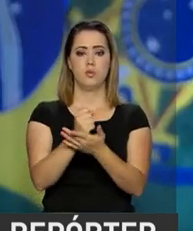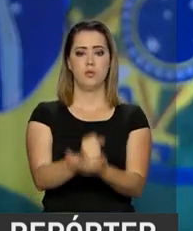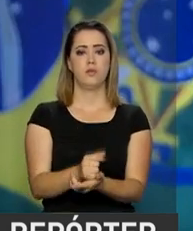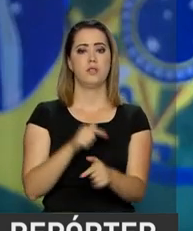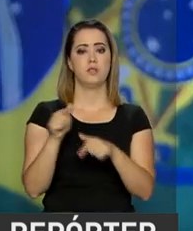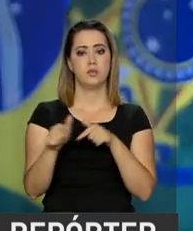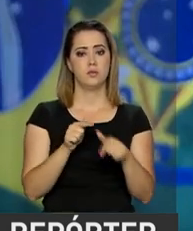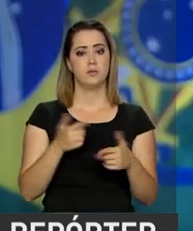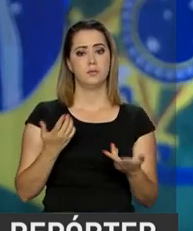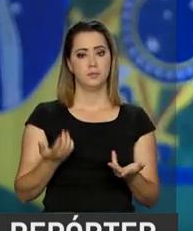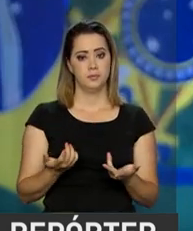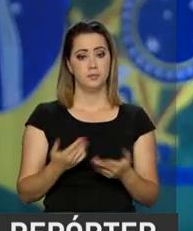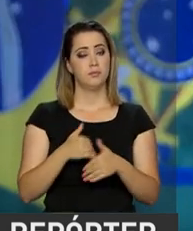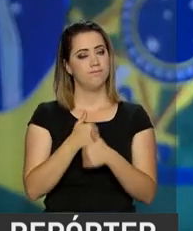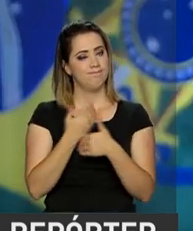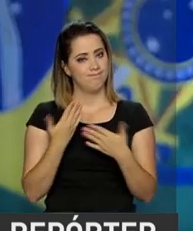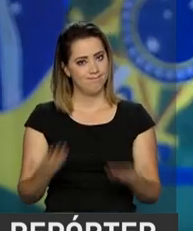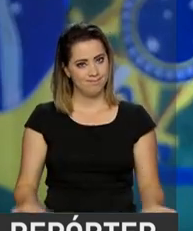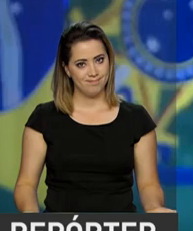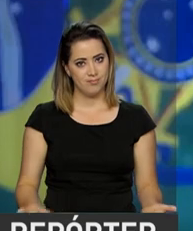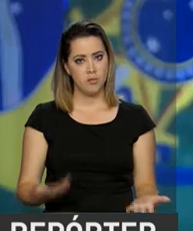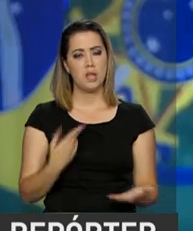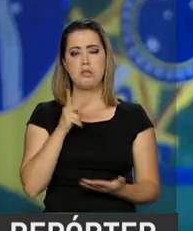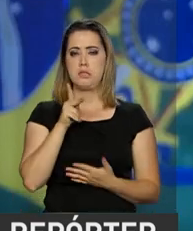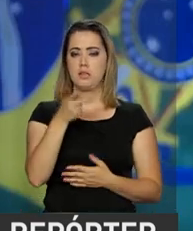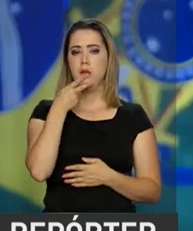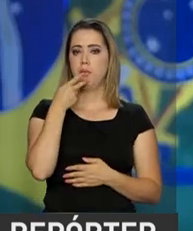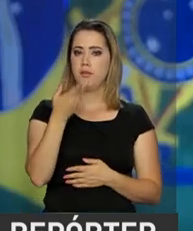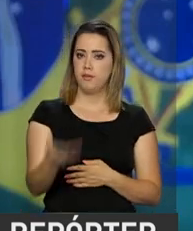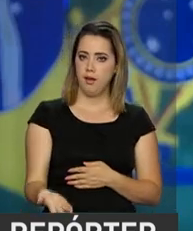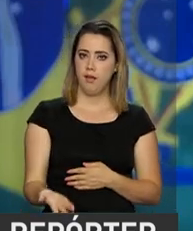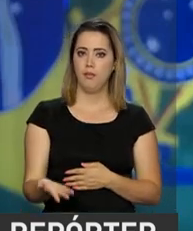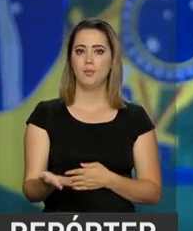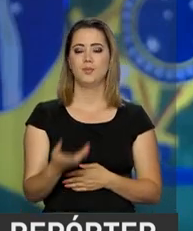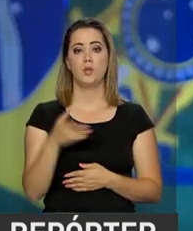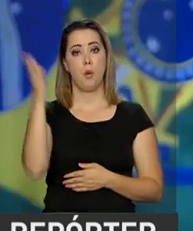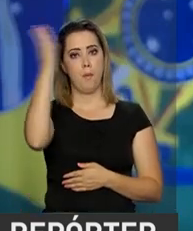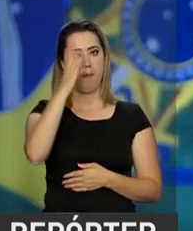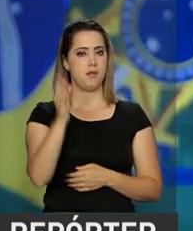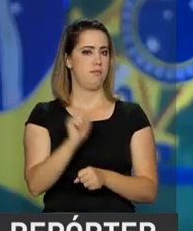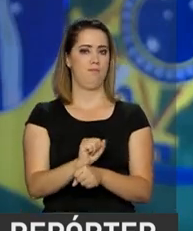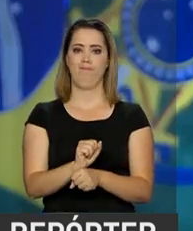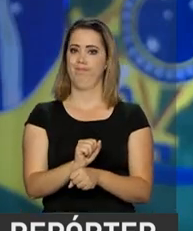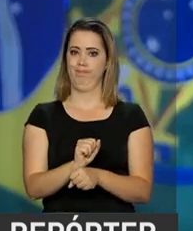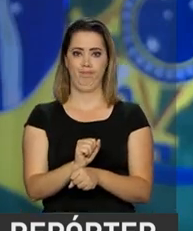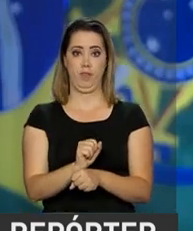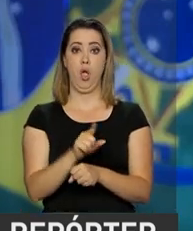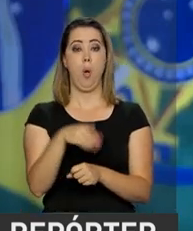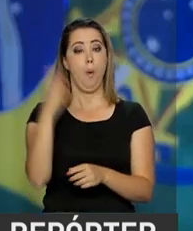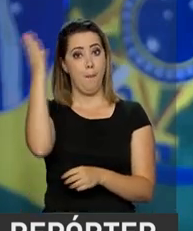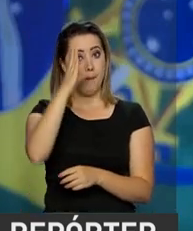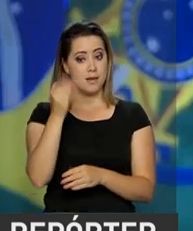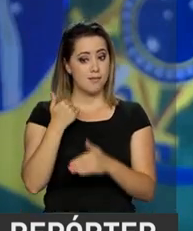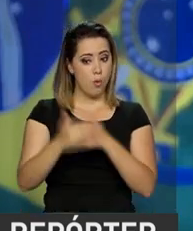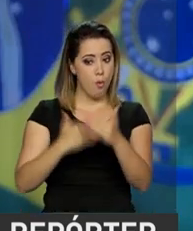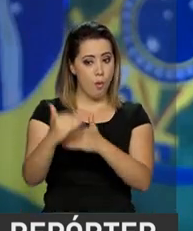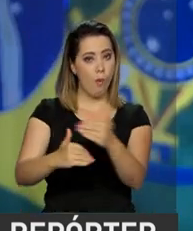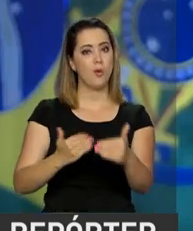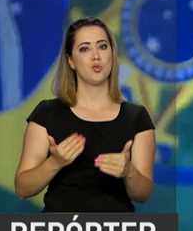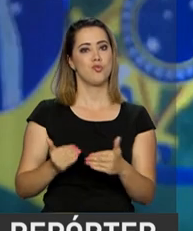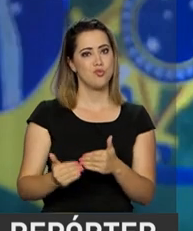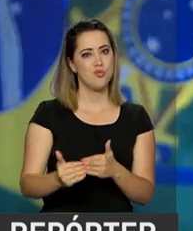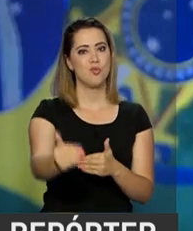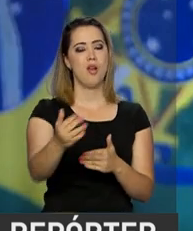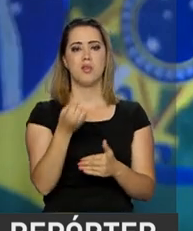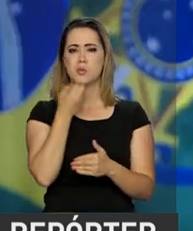de emprego por isso não canso de dizer o Brasil não parou o Brasil não vai parar os